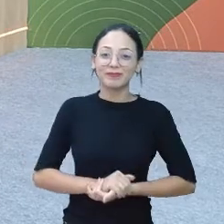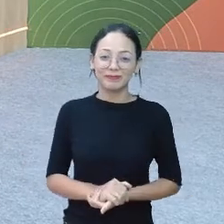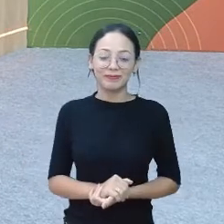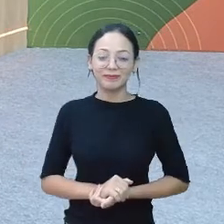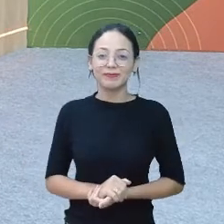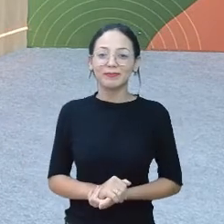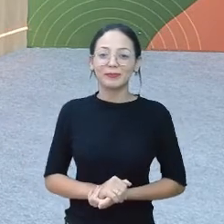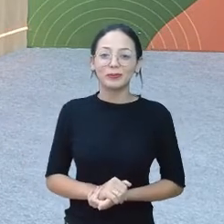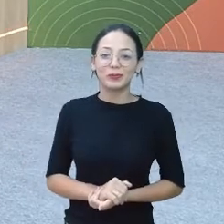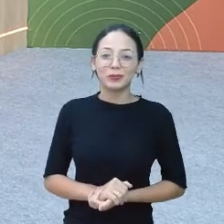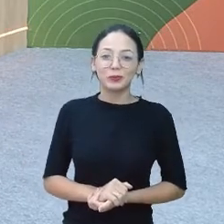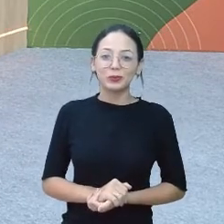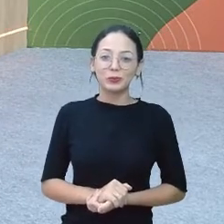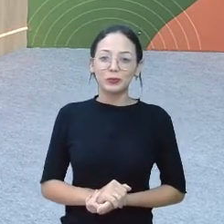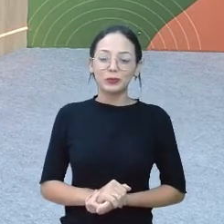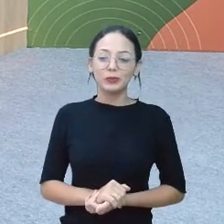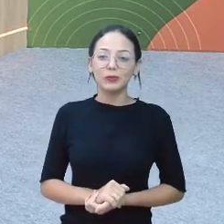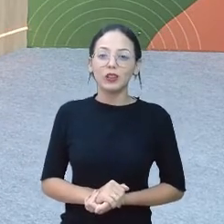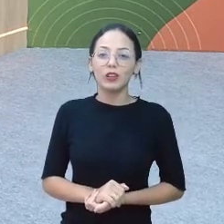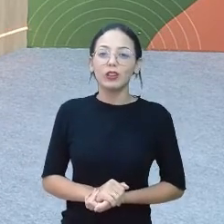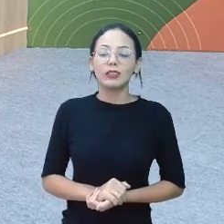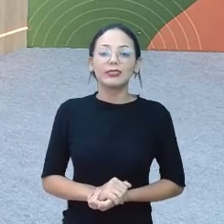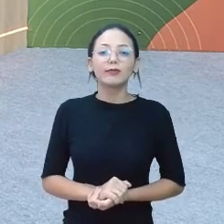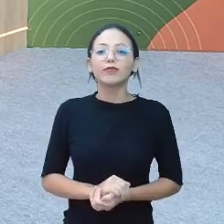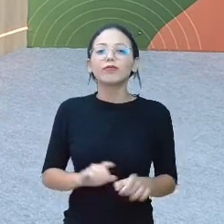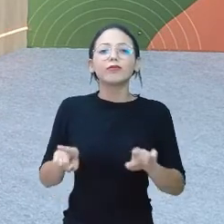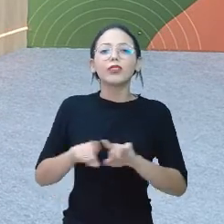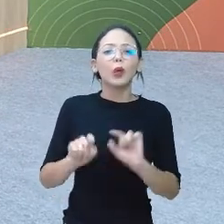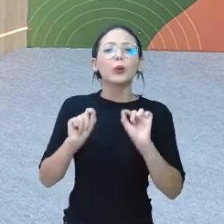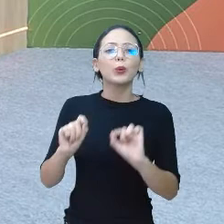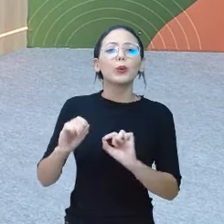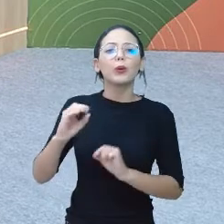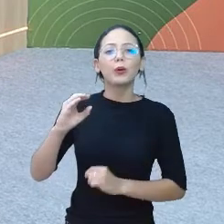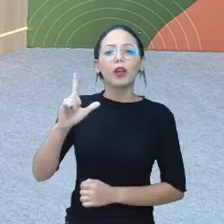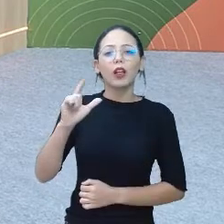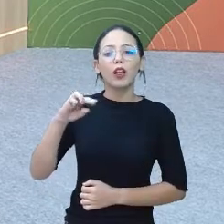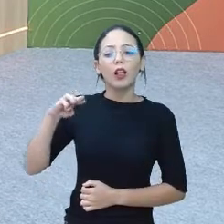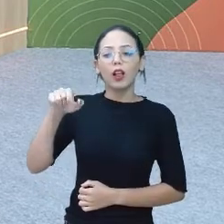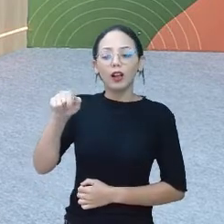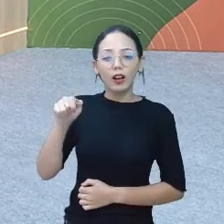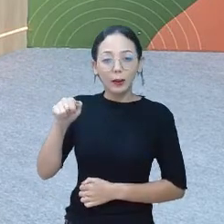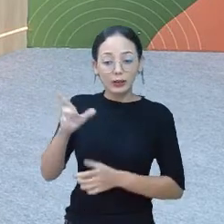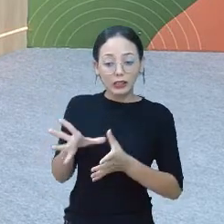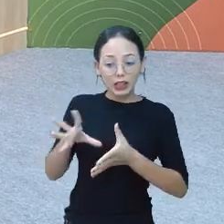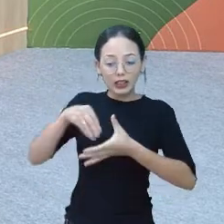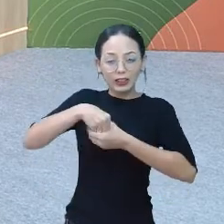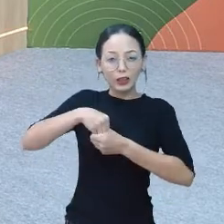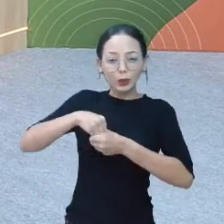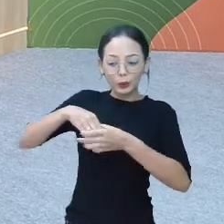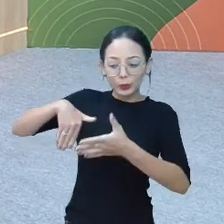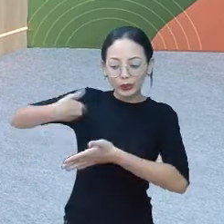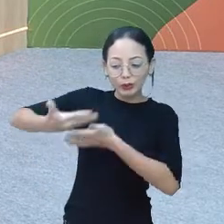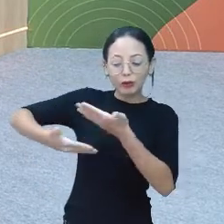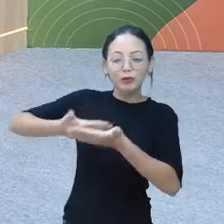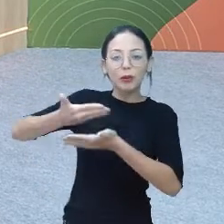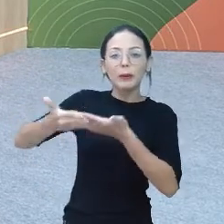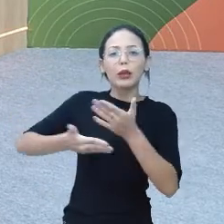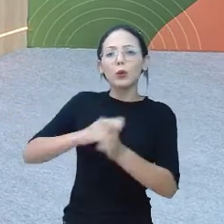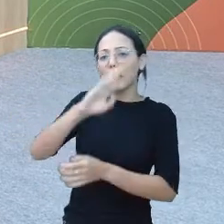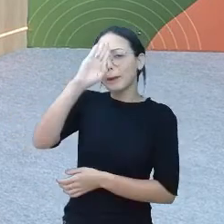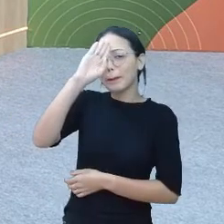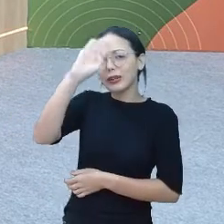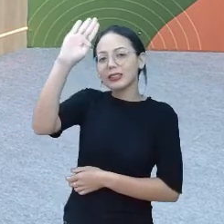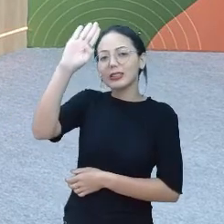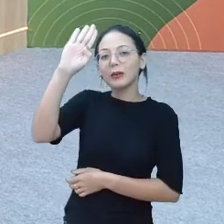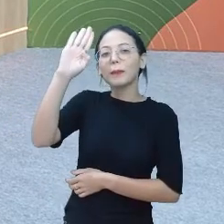que mais? A gente tem o clímax. O clímax está dentro do desenvolvimento e é o ponto alto do